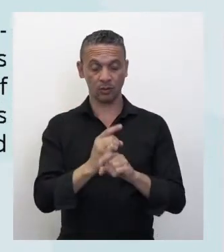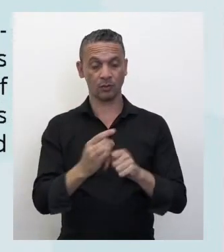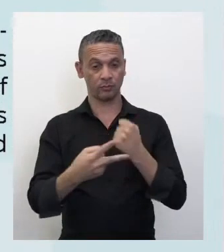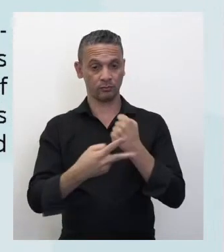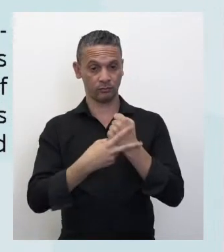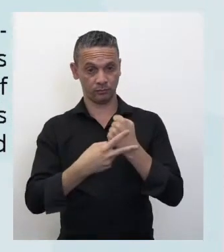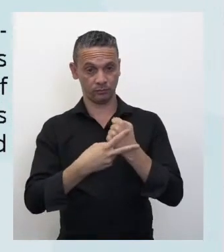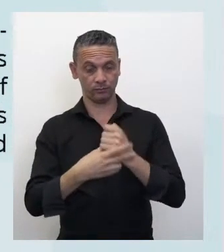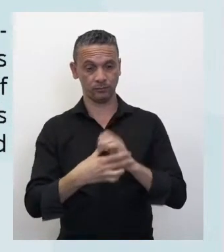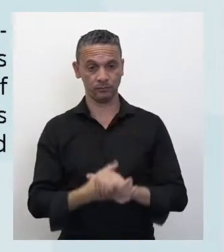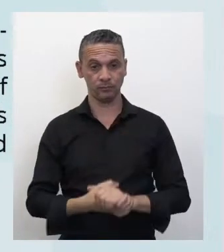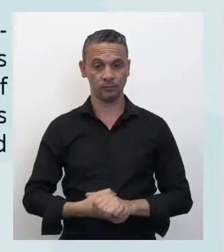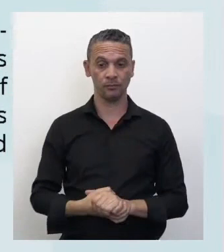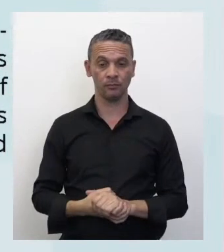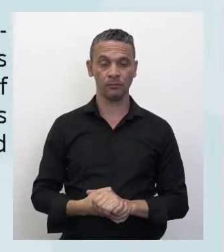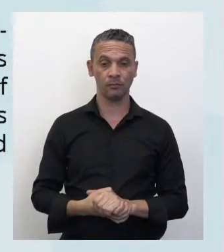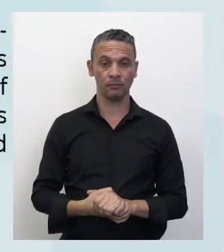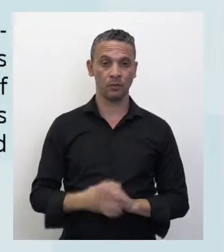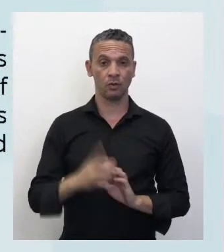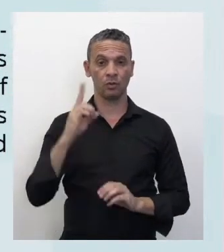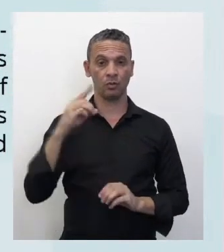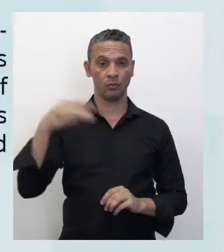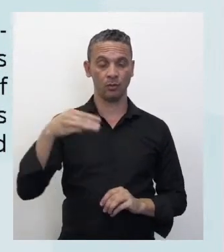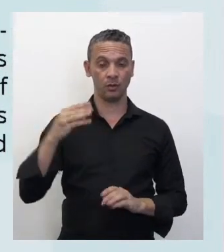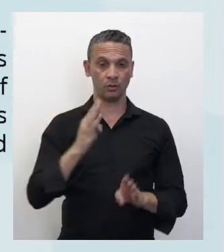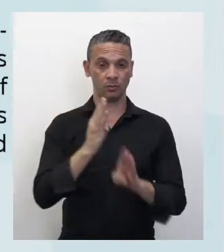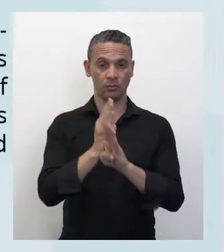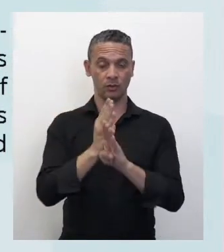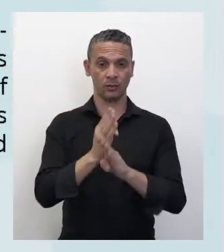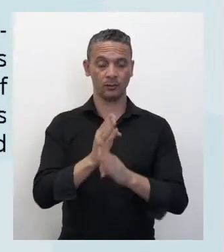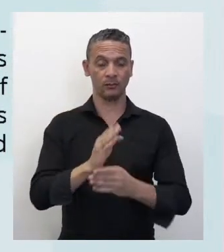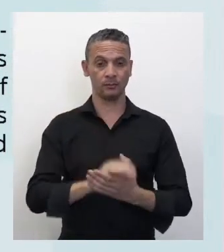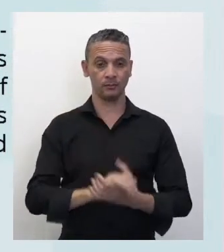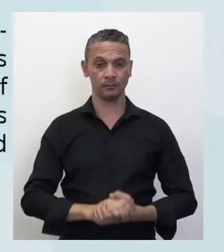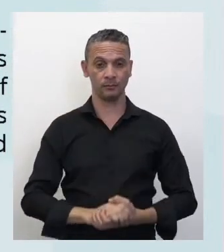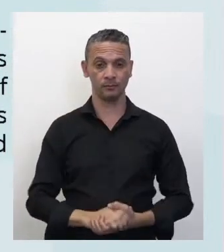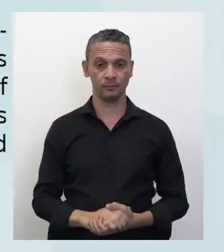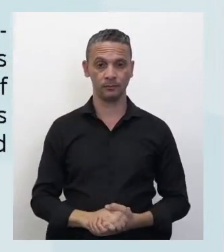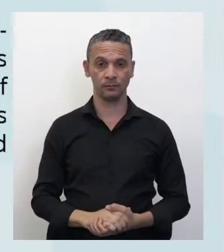Okay? 1 minute in the chat, 1 minutinho no chat para vocês. There we go.